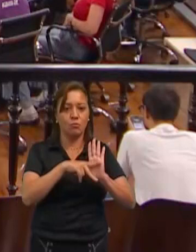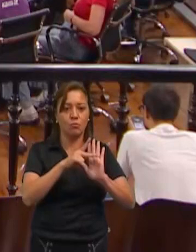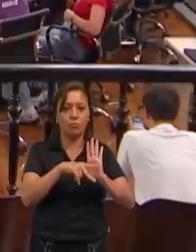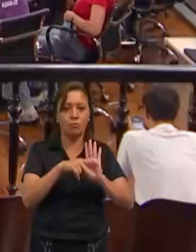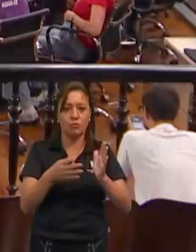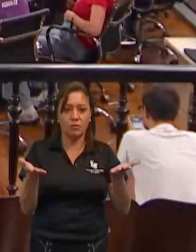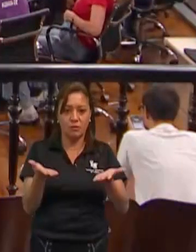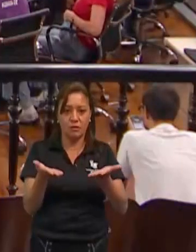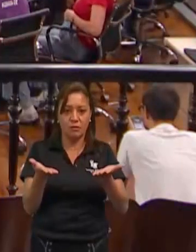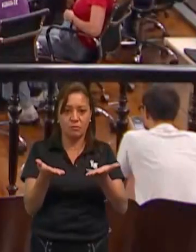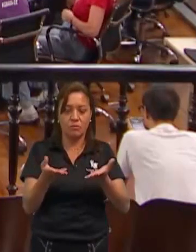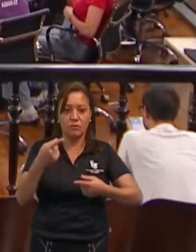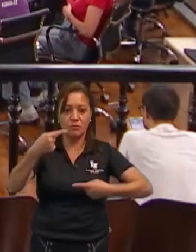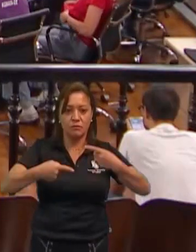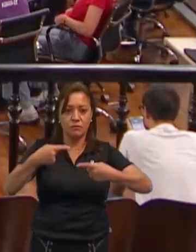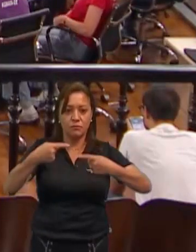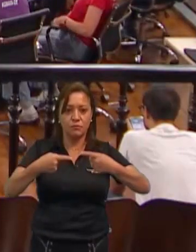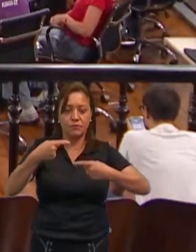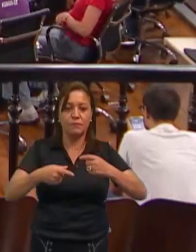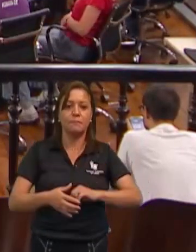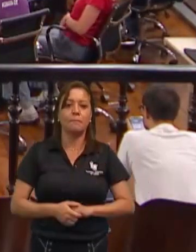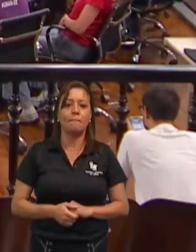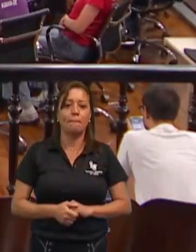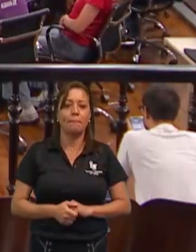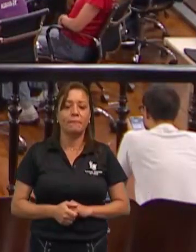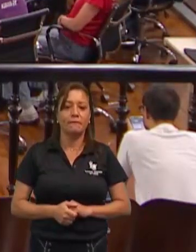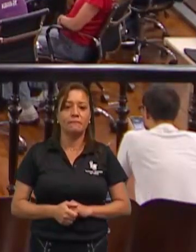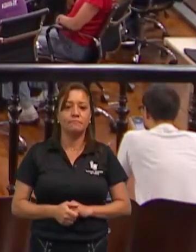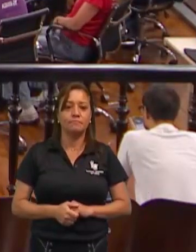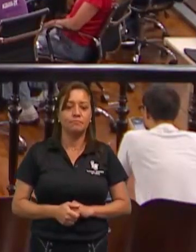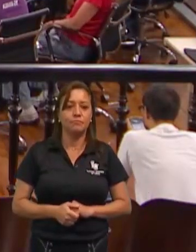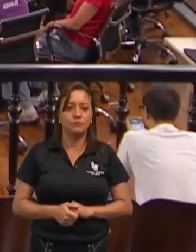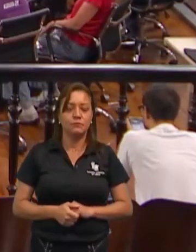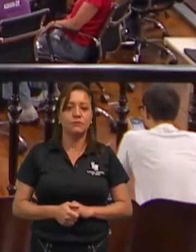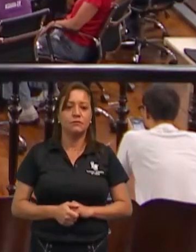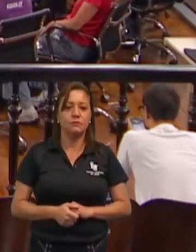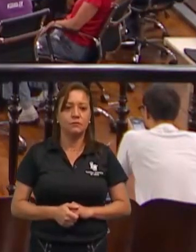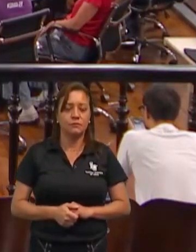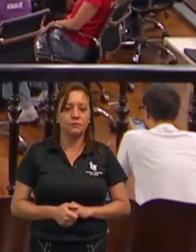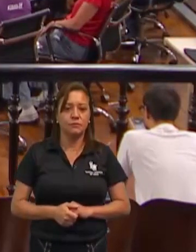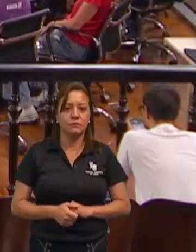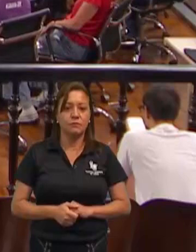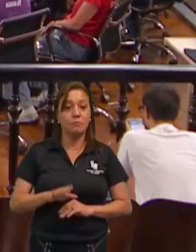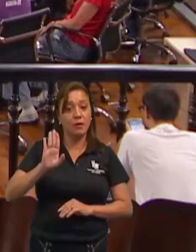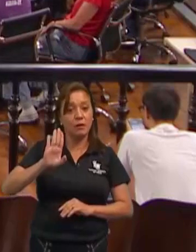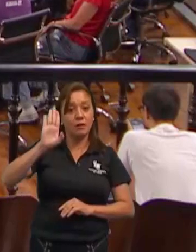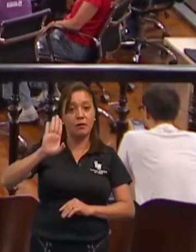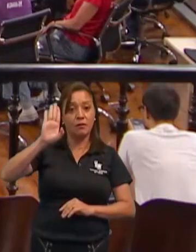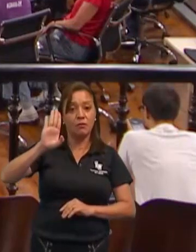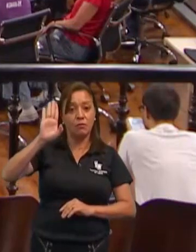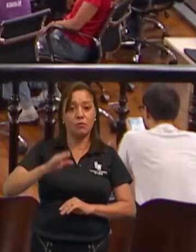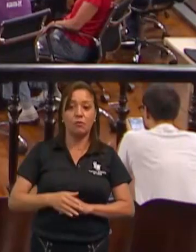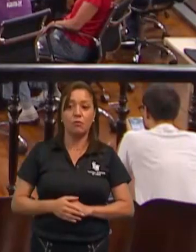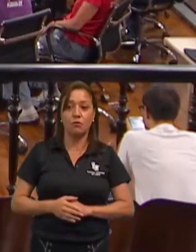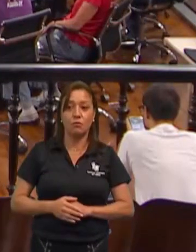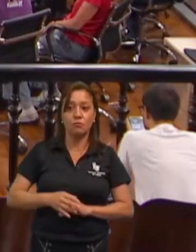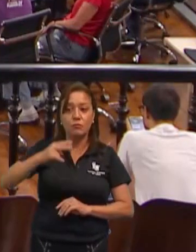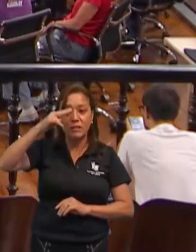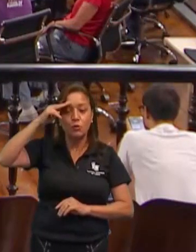em discussão. Em discussão. Pela ordem, presidente. Pela ordem, vereador Newton